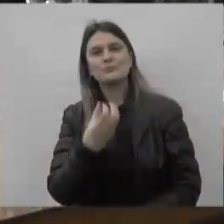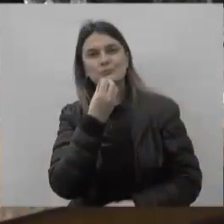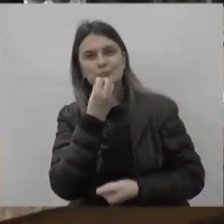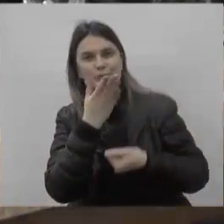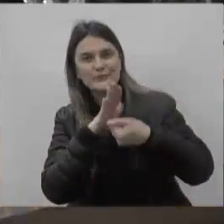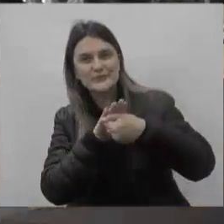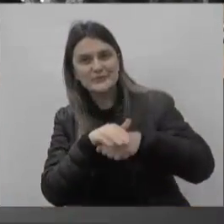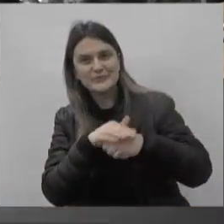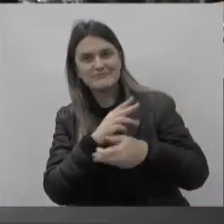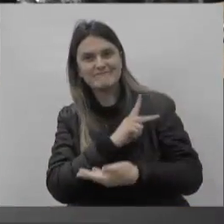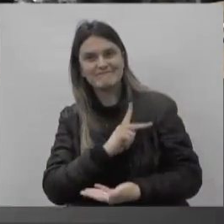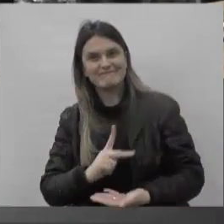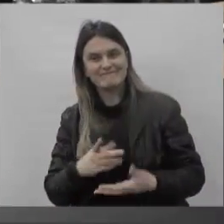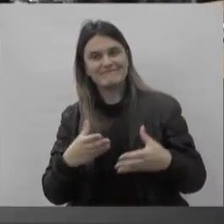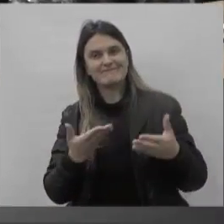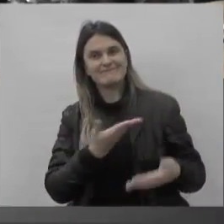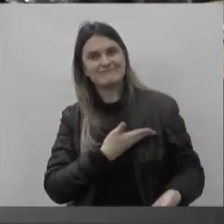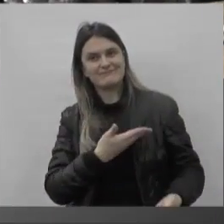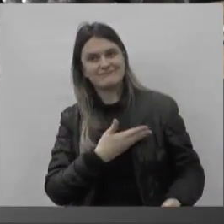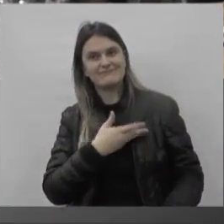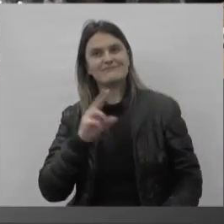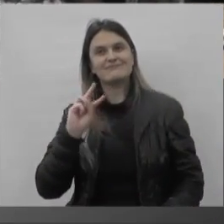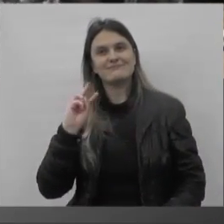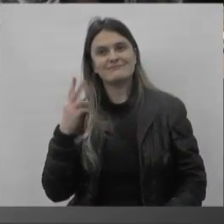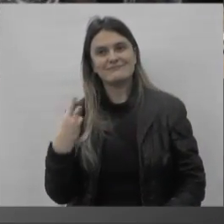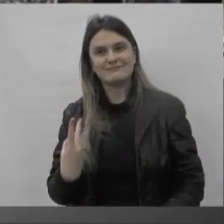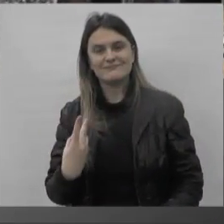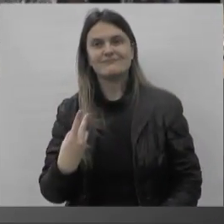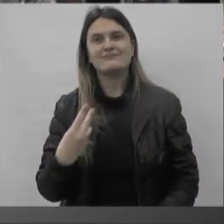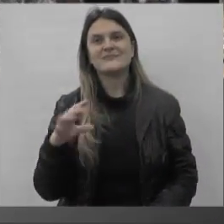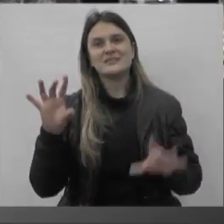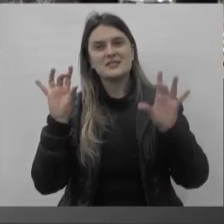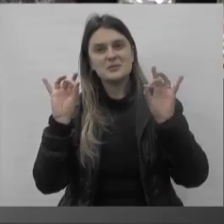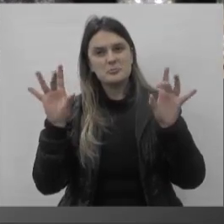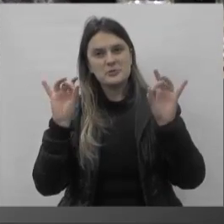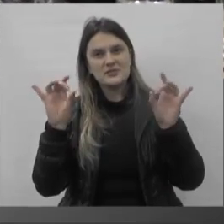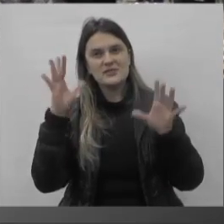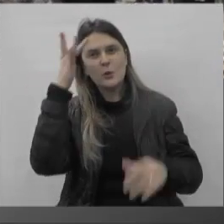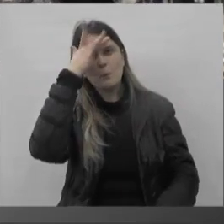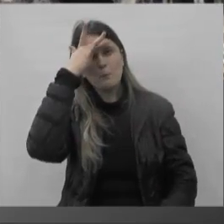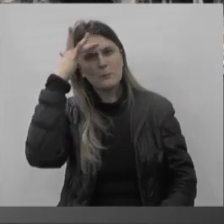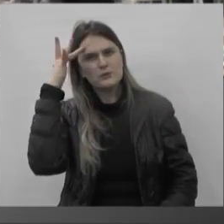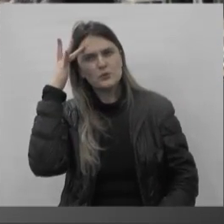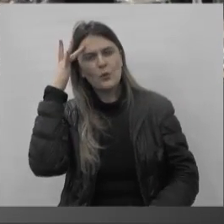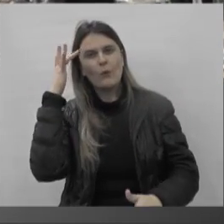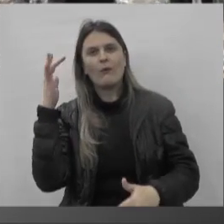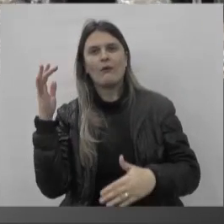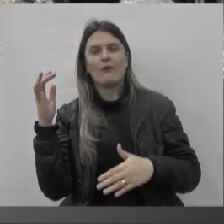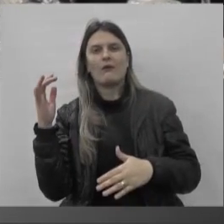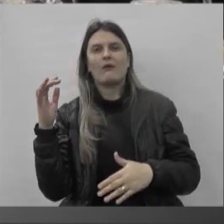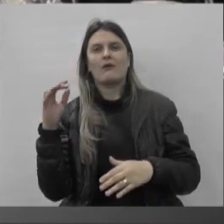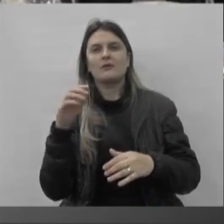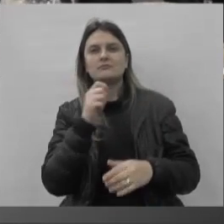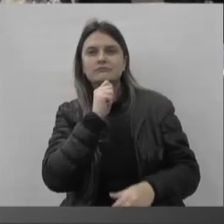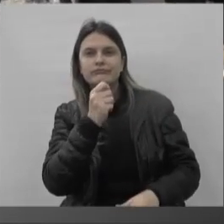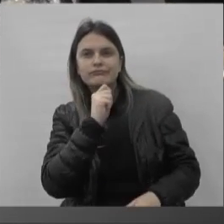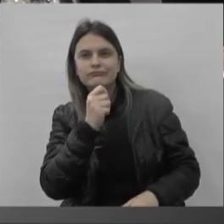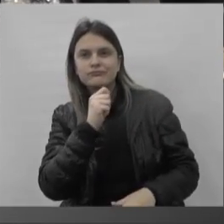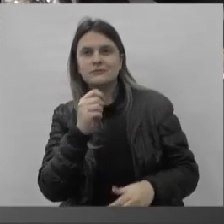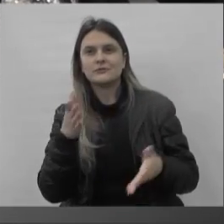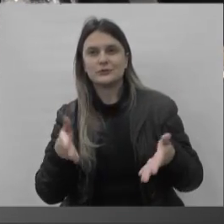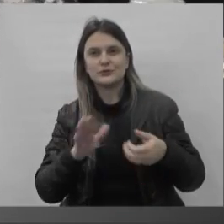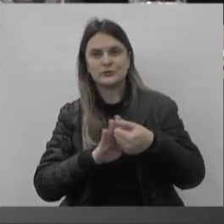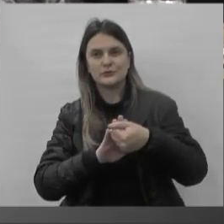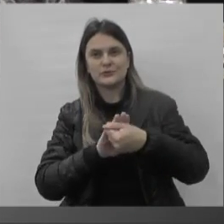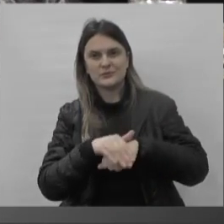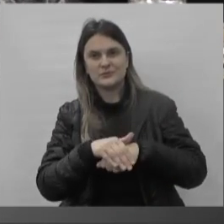Boa noite, senhor presidente, colegas vereadores, munícipes de Zona Vitória, especialmente o pessoal da imprensa presente hoje nessa noite.